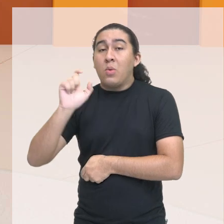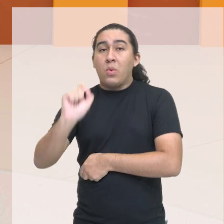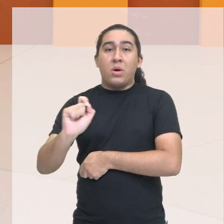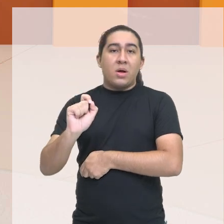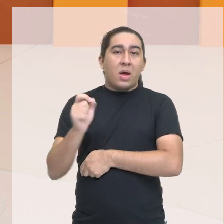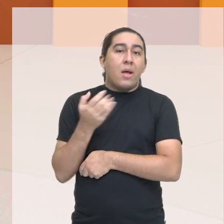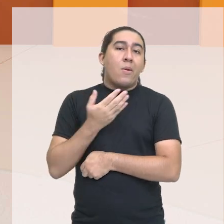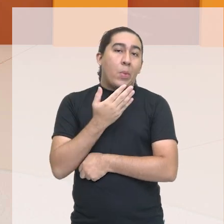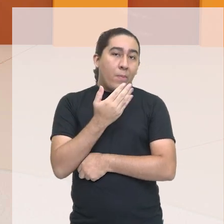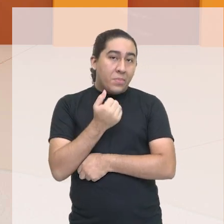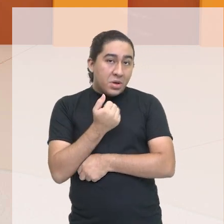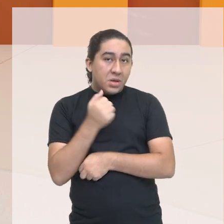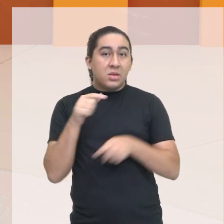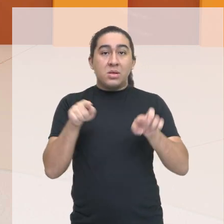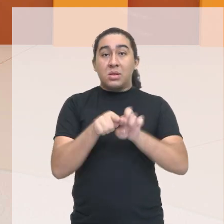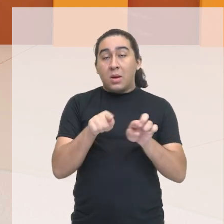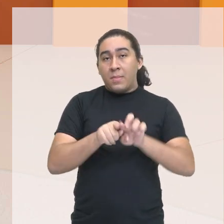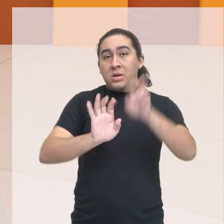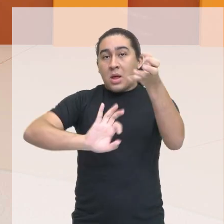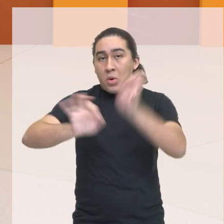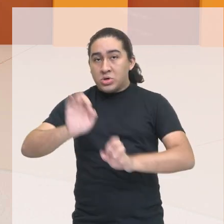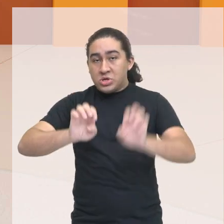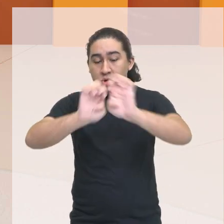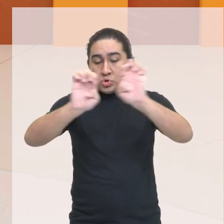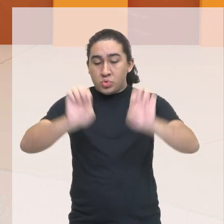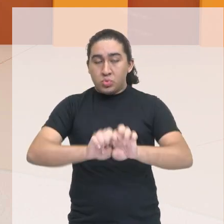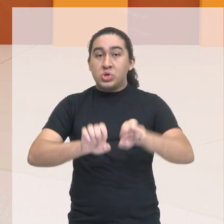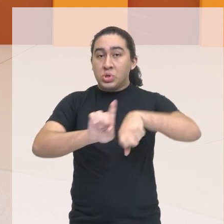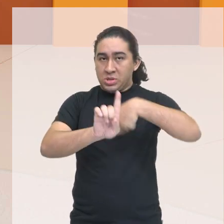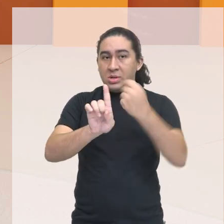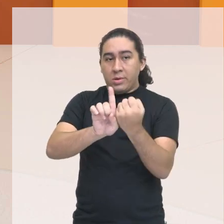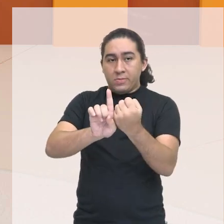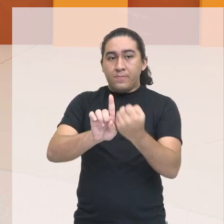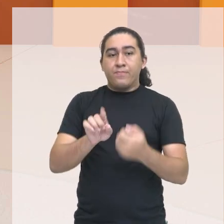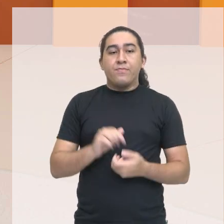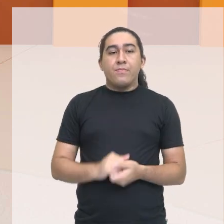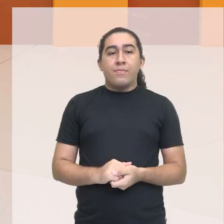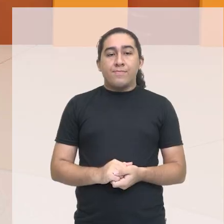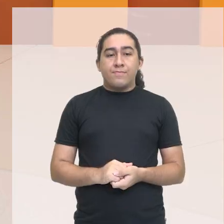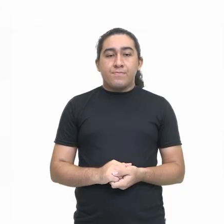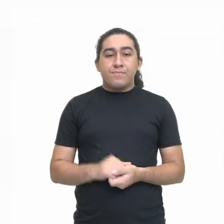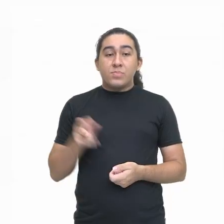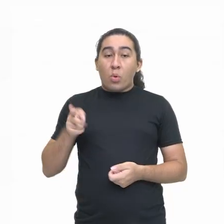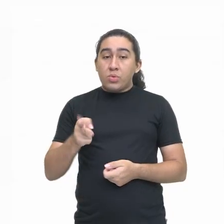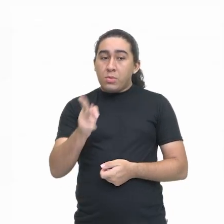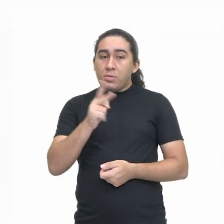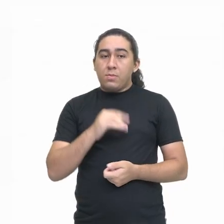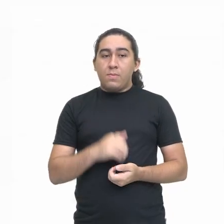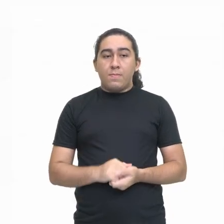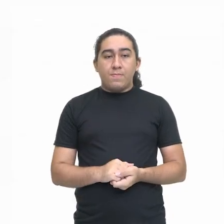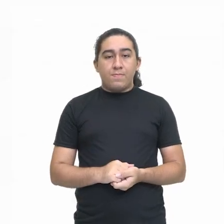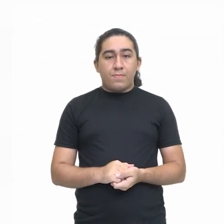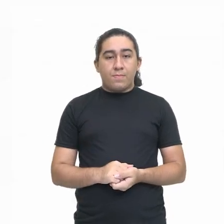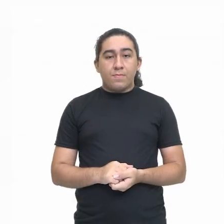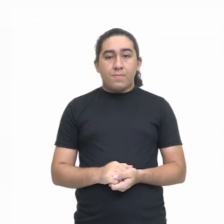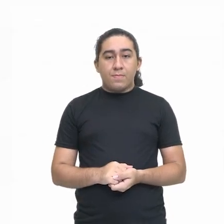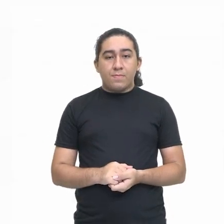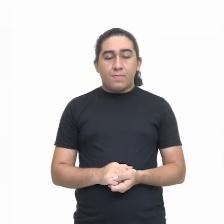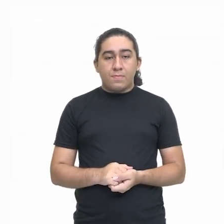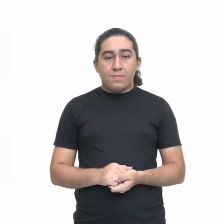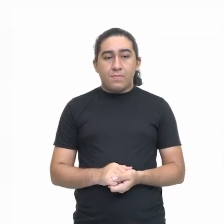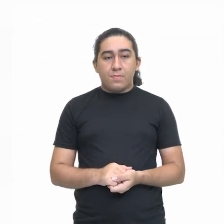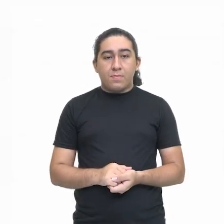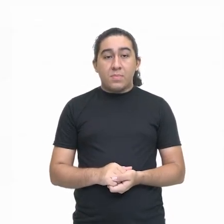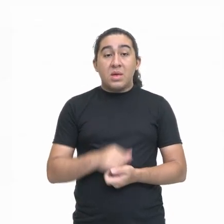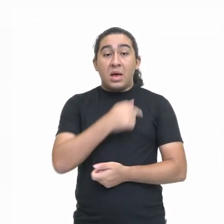na alimentação, na organização social, tá bom? Vamos lá. As primeiras dinastias